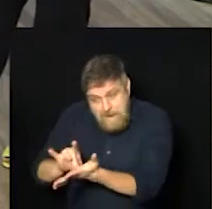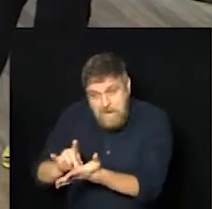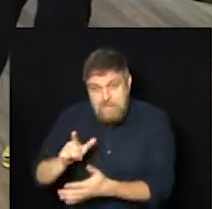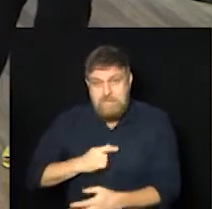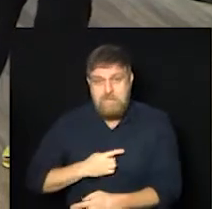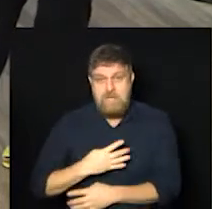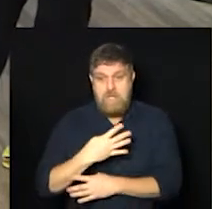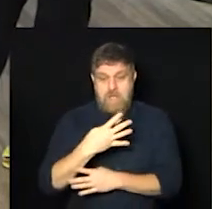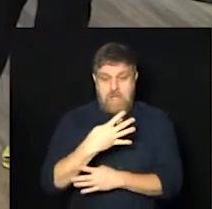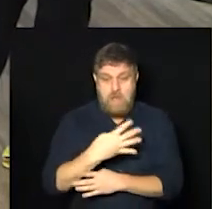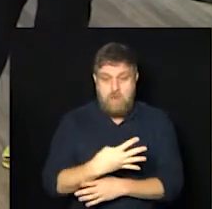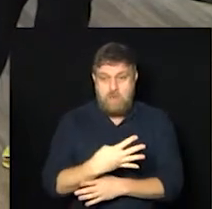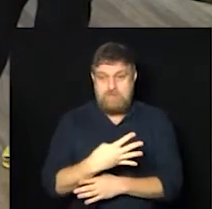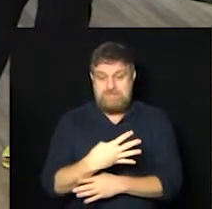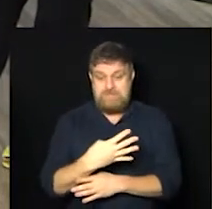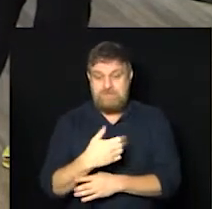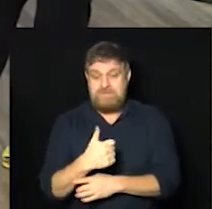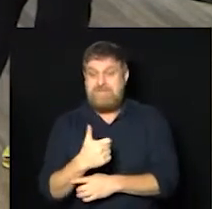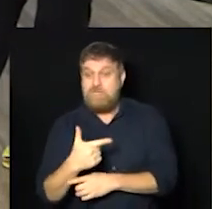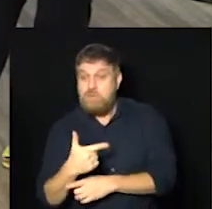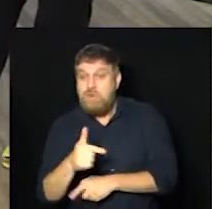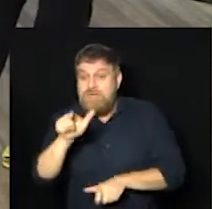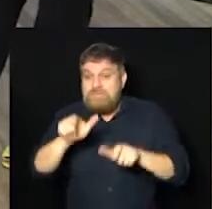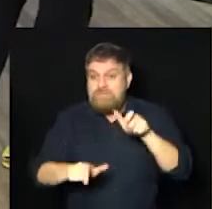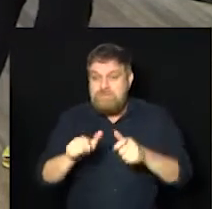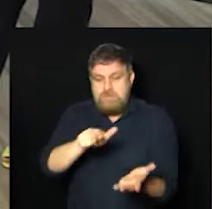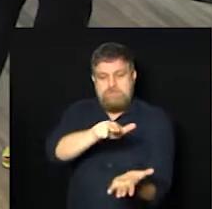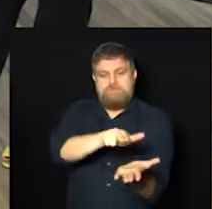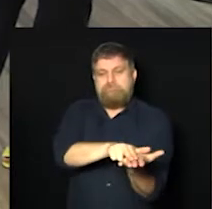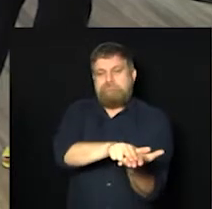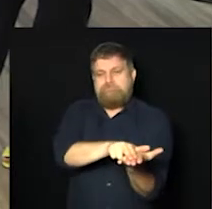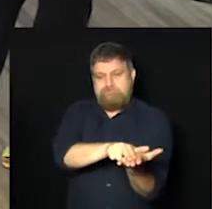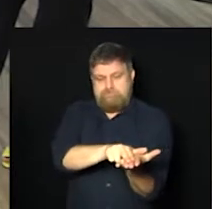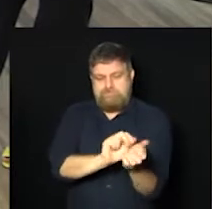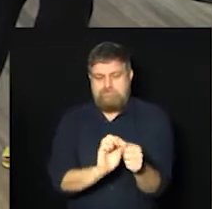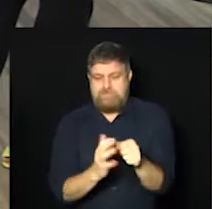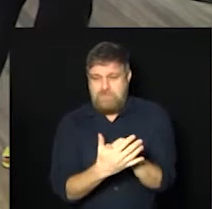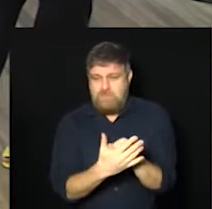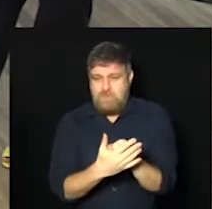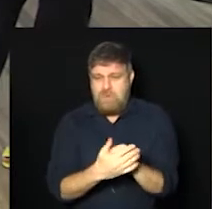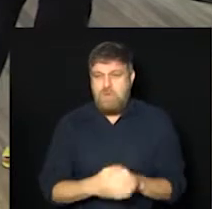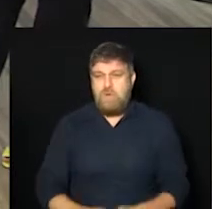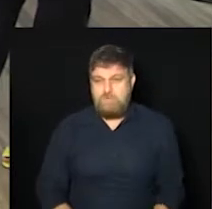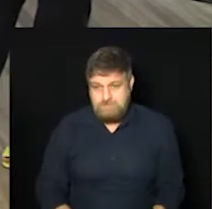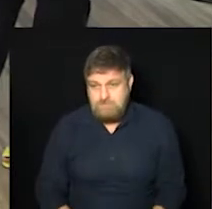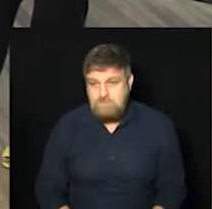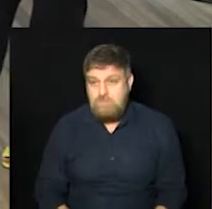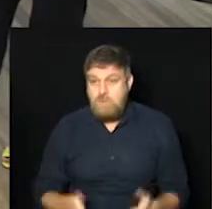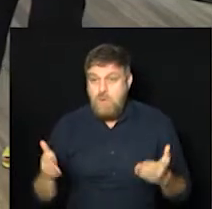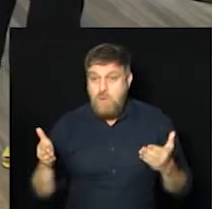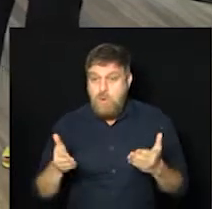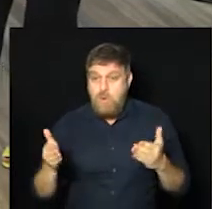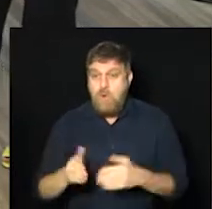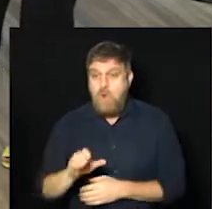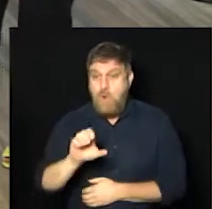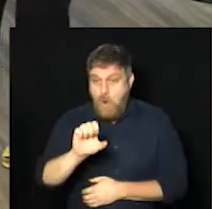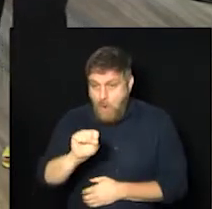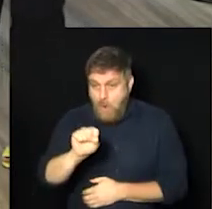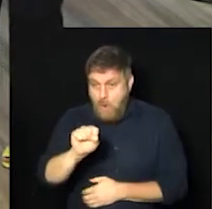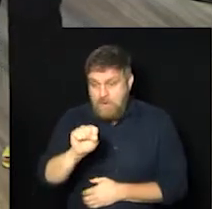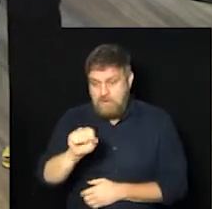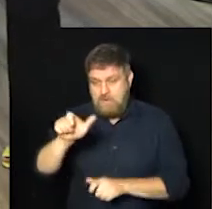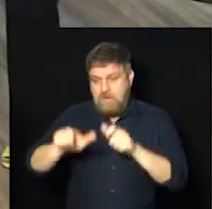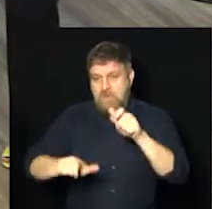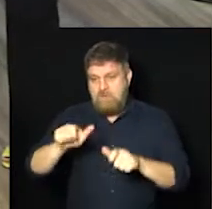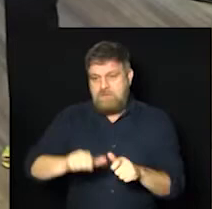pessoas internadas com a Covid-19. Ontem, Gabriel, para você ter uma ideia, eram 417. 85 leitos a menos